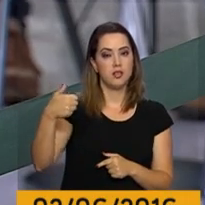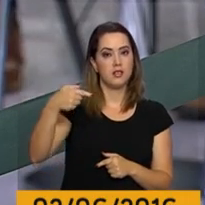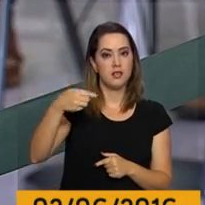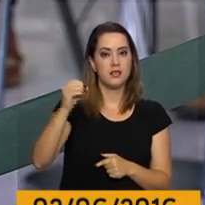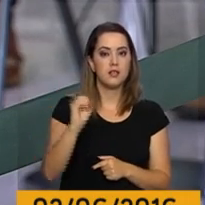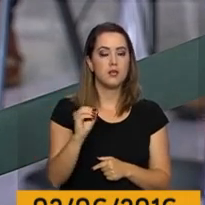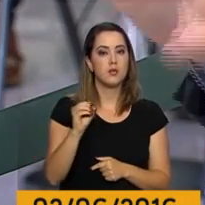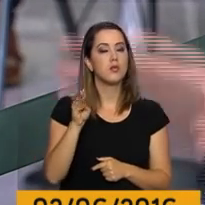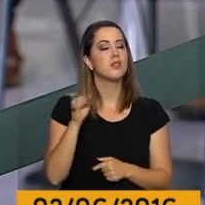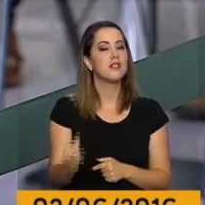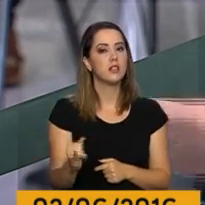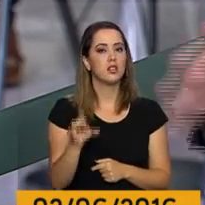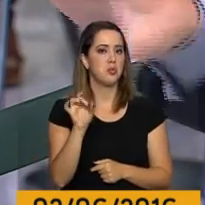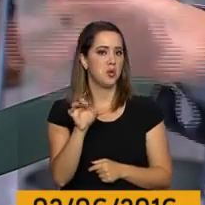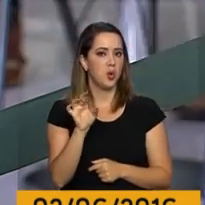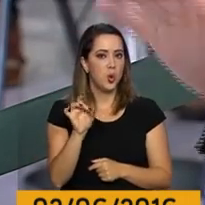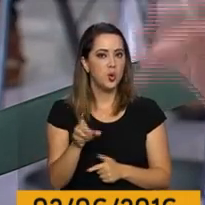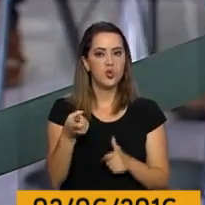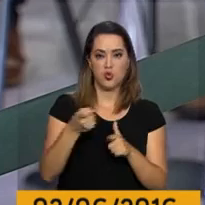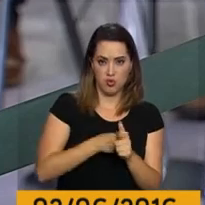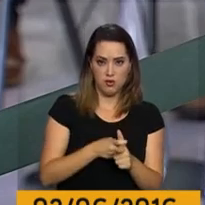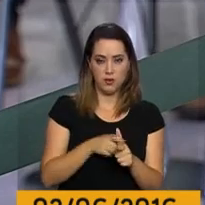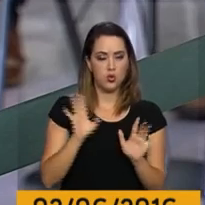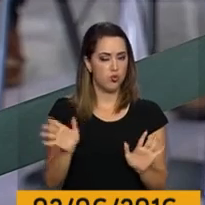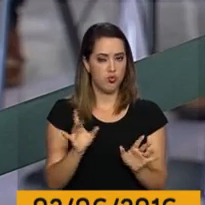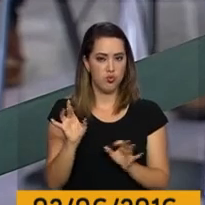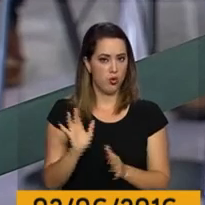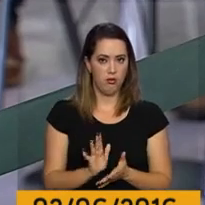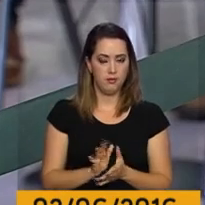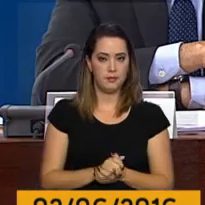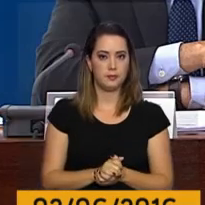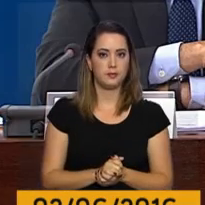bilhões nesse ano, ou se é isso aí, é 170 bilhões e vai ser isso aí mesmo. Obrigado.